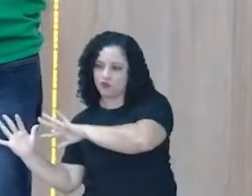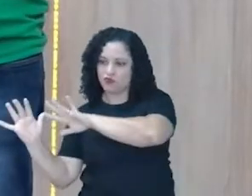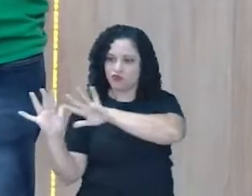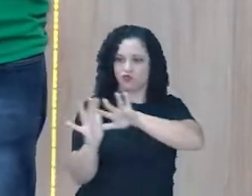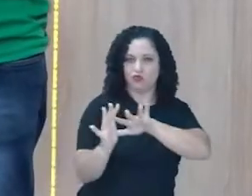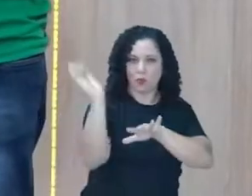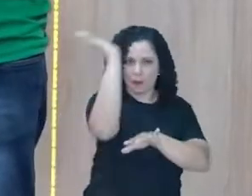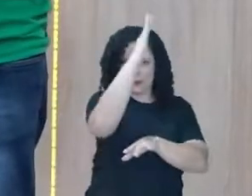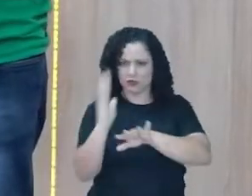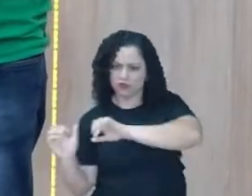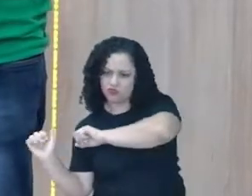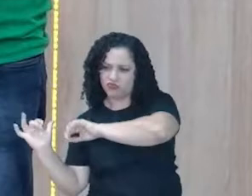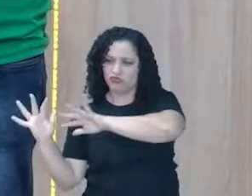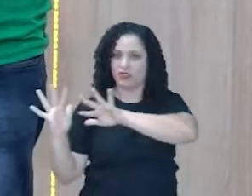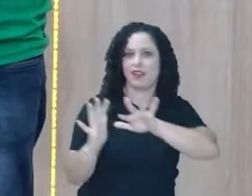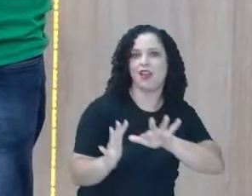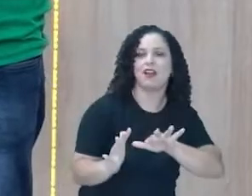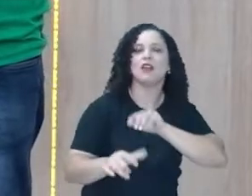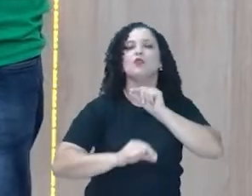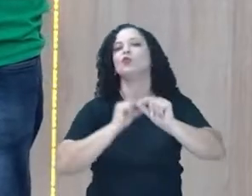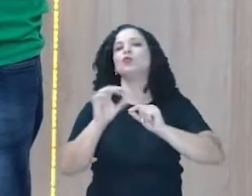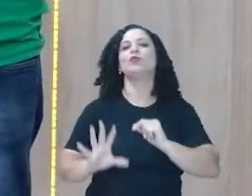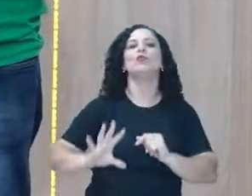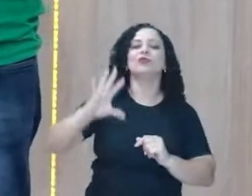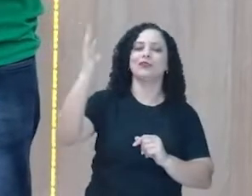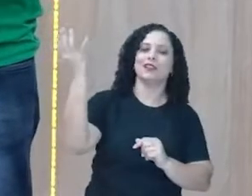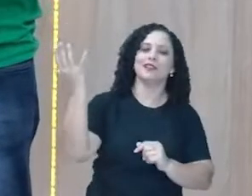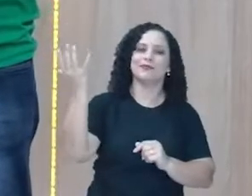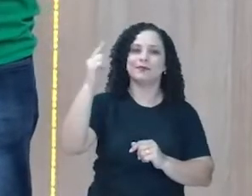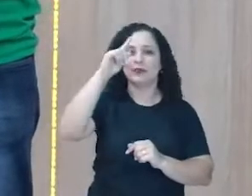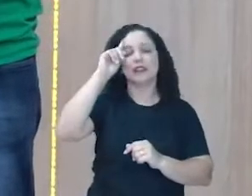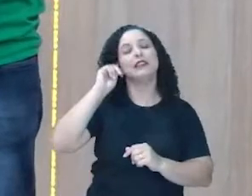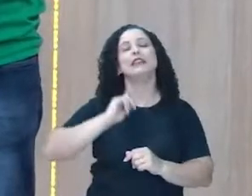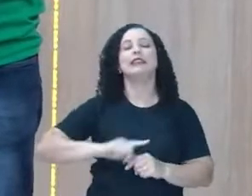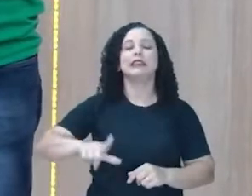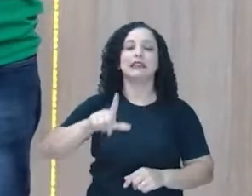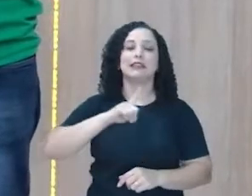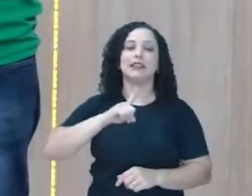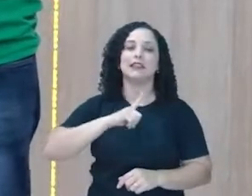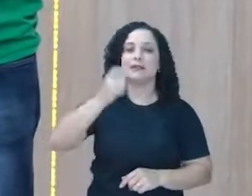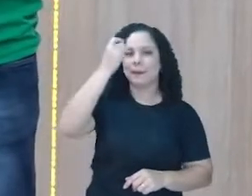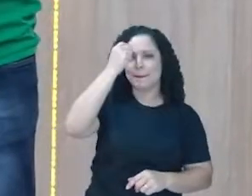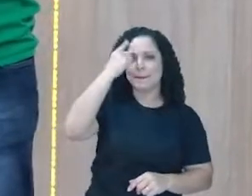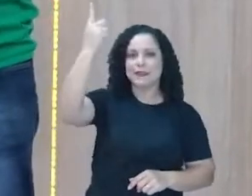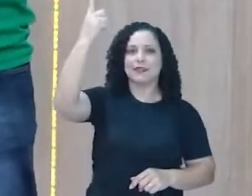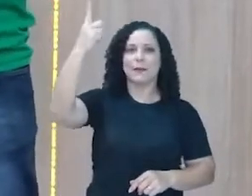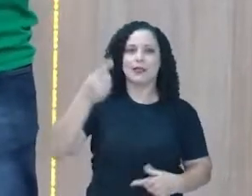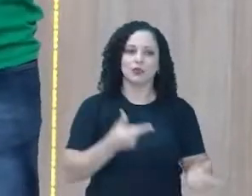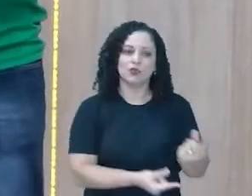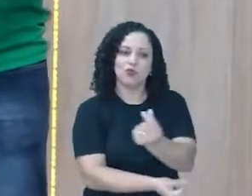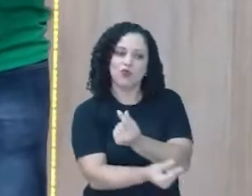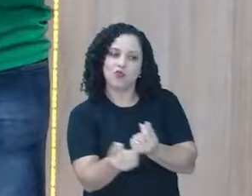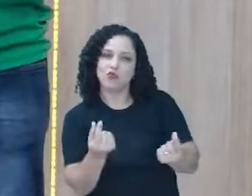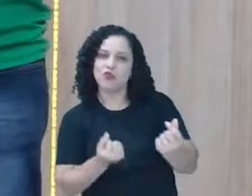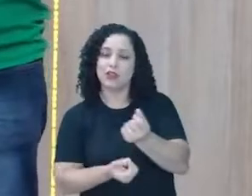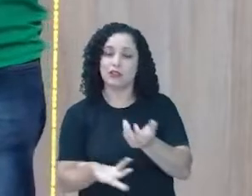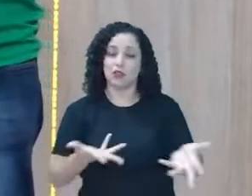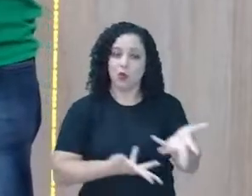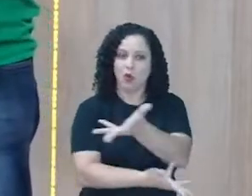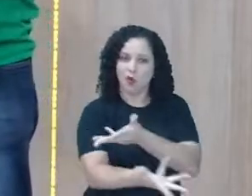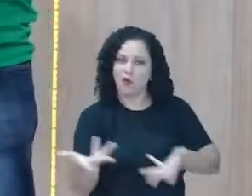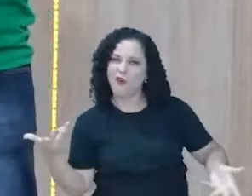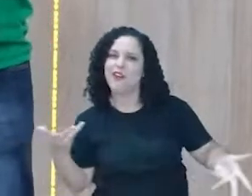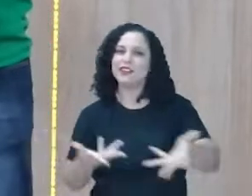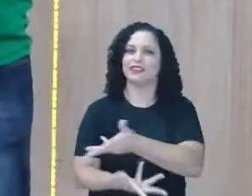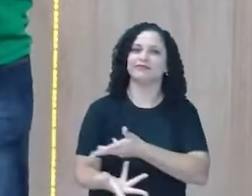vamos ter o quê? Nós vamos ter a introdução desse pensamento mercadológico, desse pensamento de troca.